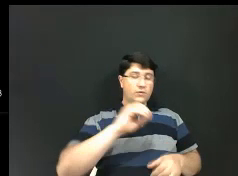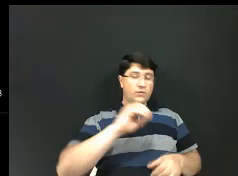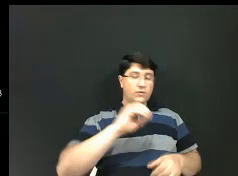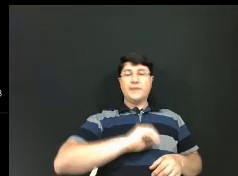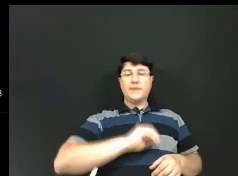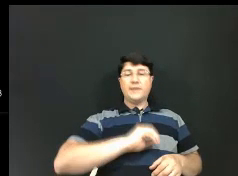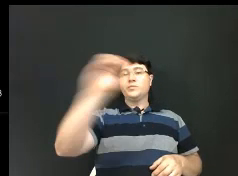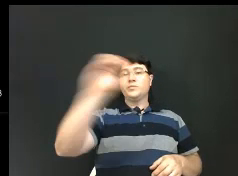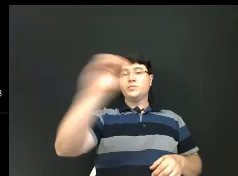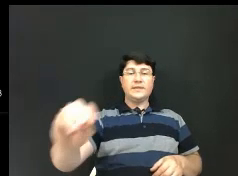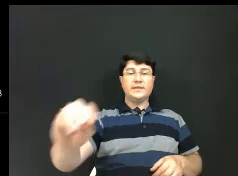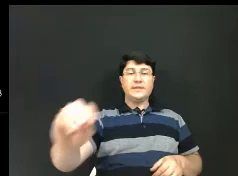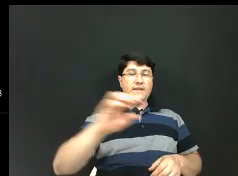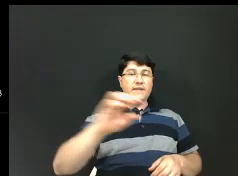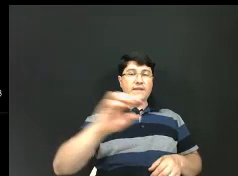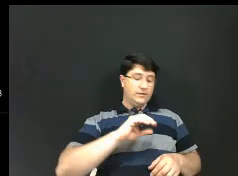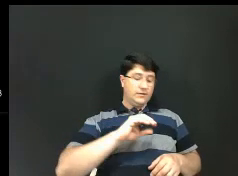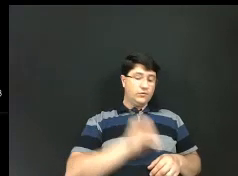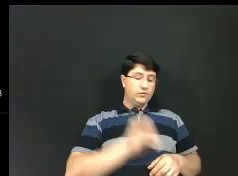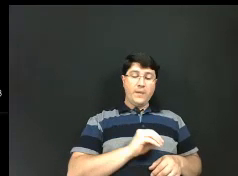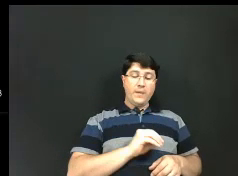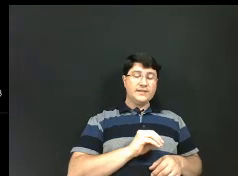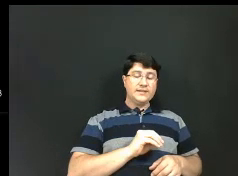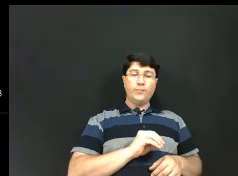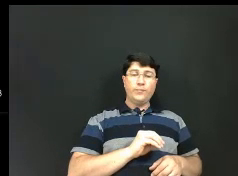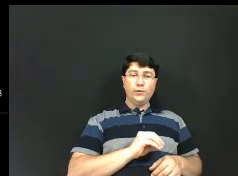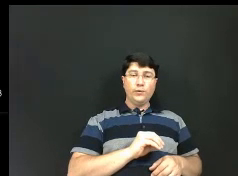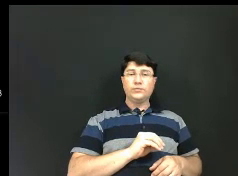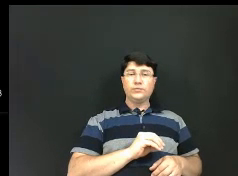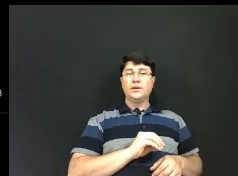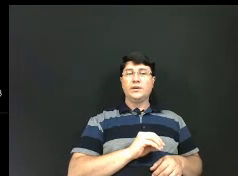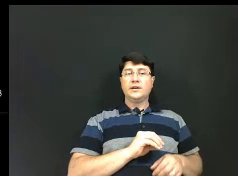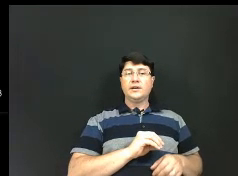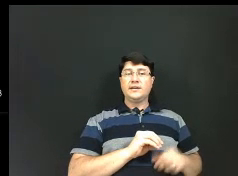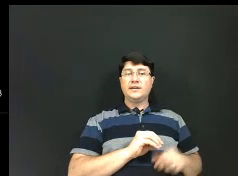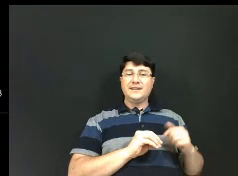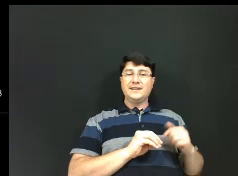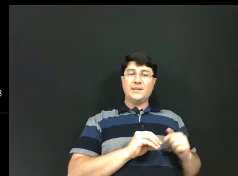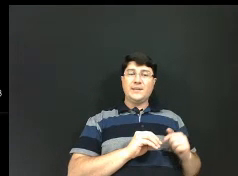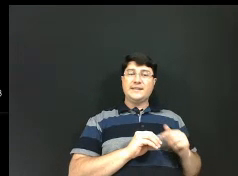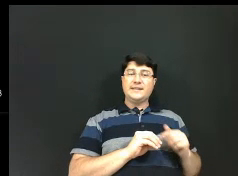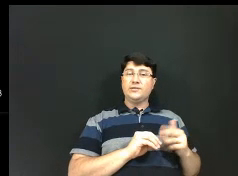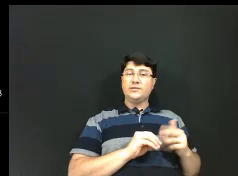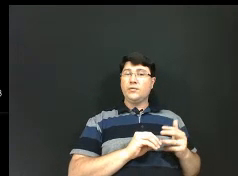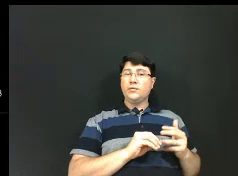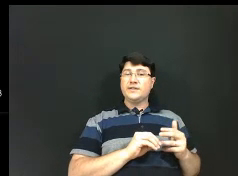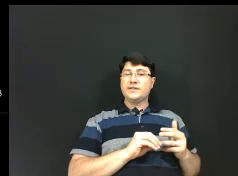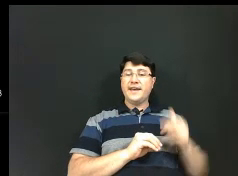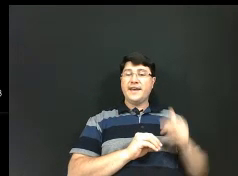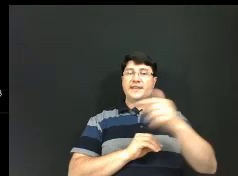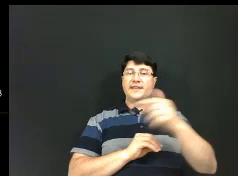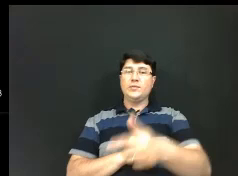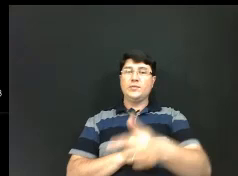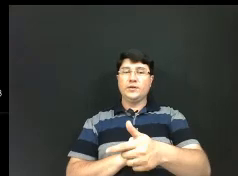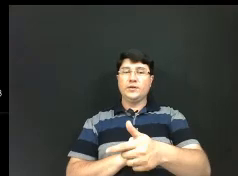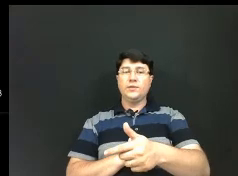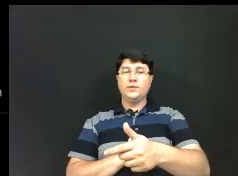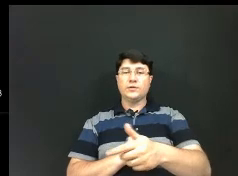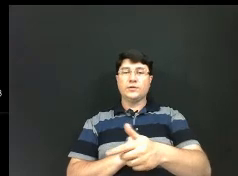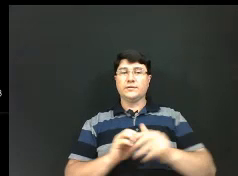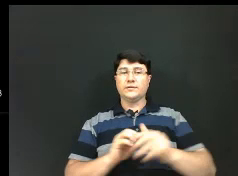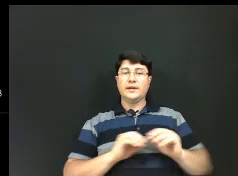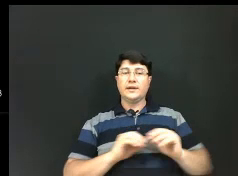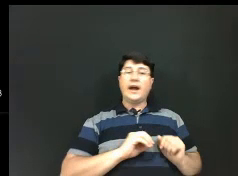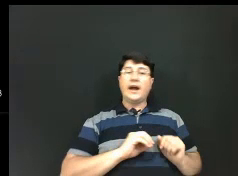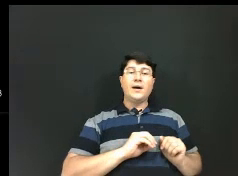não tem como, mudou para a semana que vem, não começa num ponto estabelecido, não é um lossier e terminou